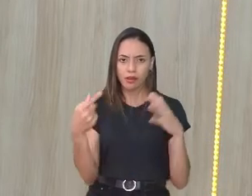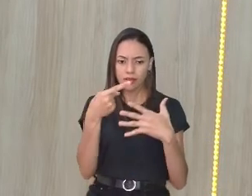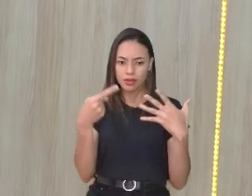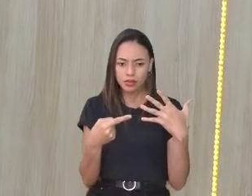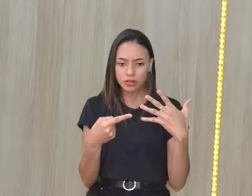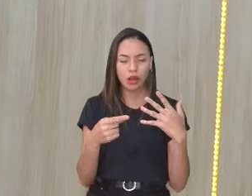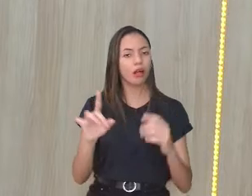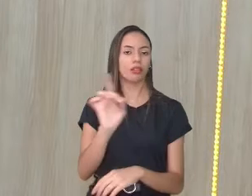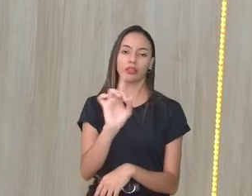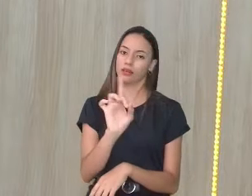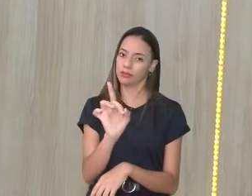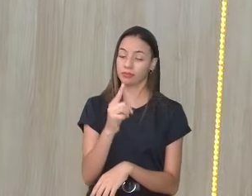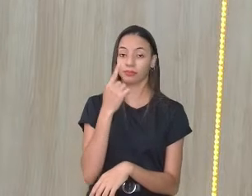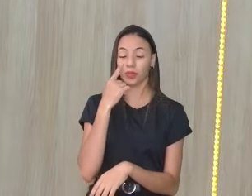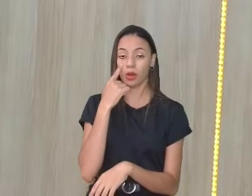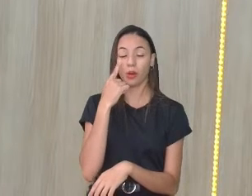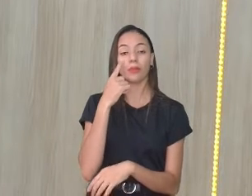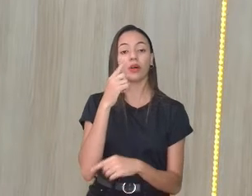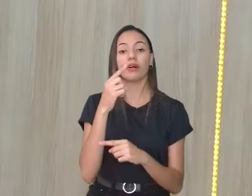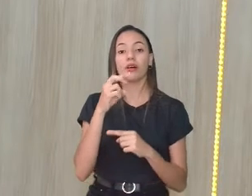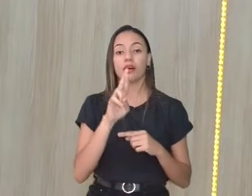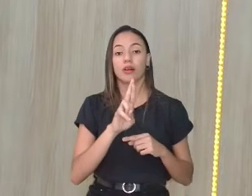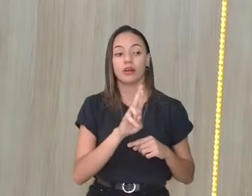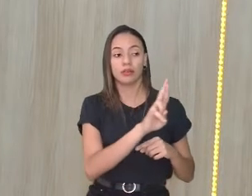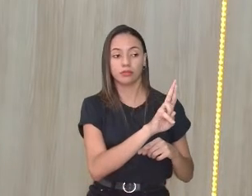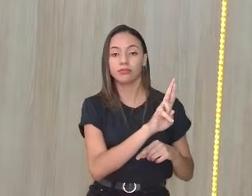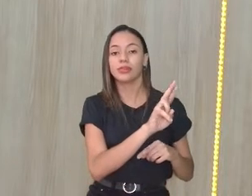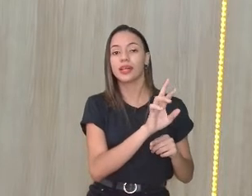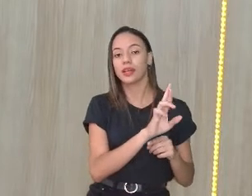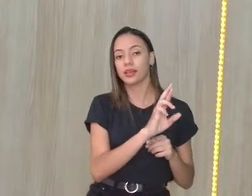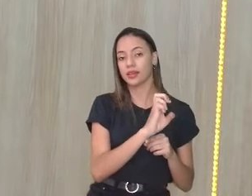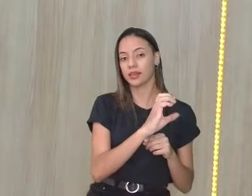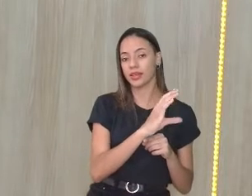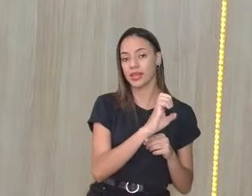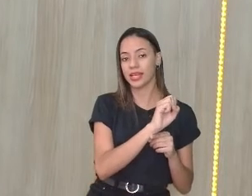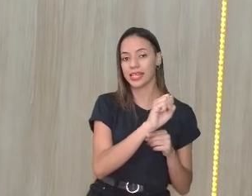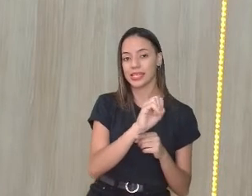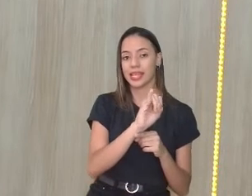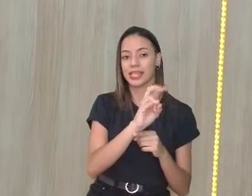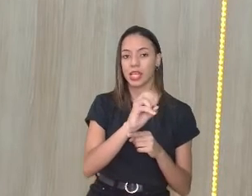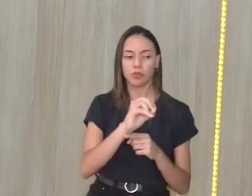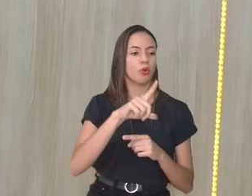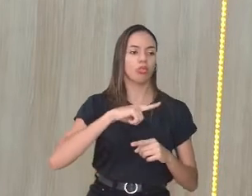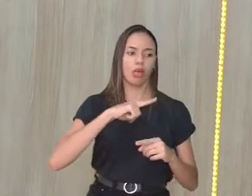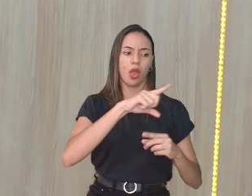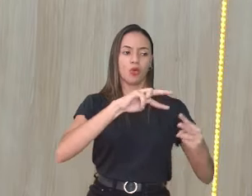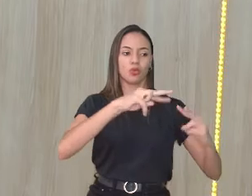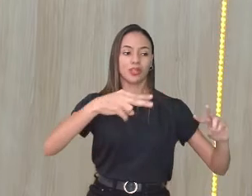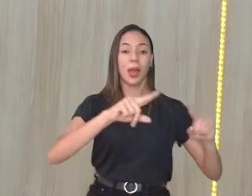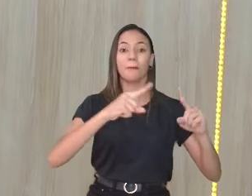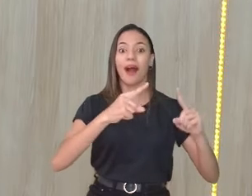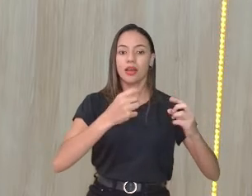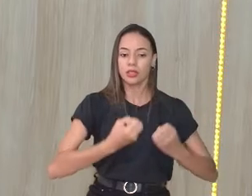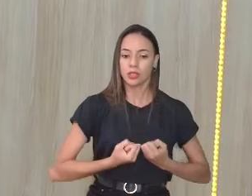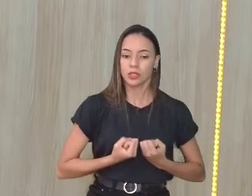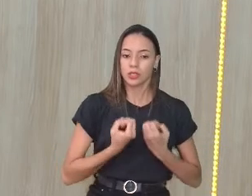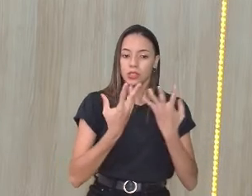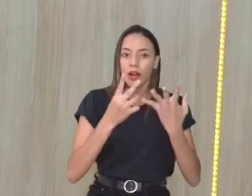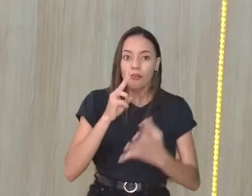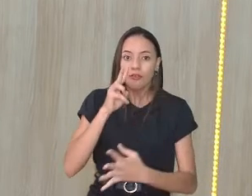dela? Não, gente. Porque o recessivo, a gente pode ter o gene, mas ele não vai se expressar, a não ser que ele